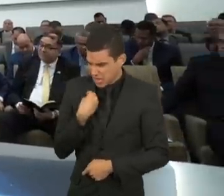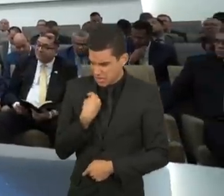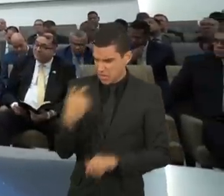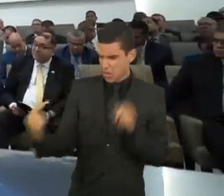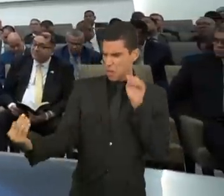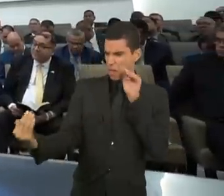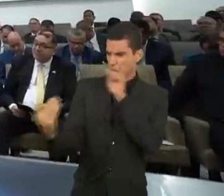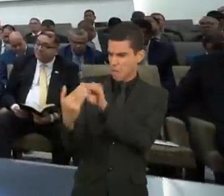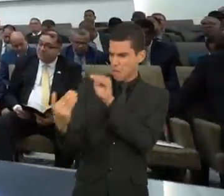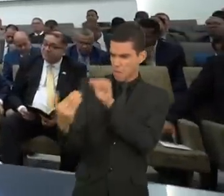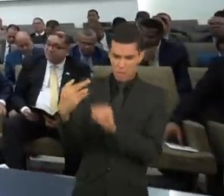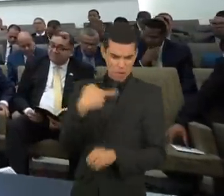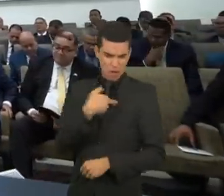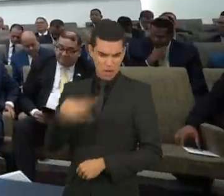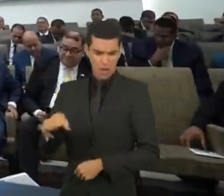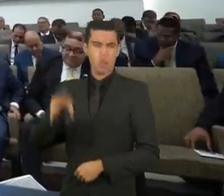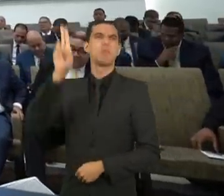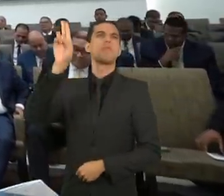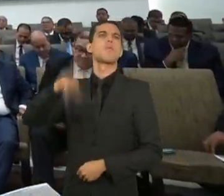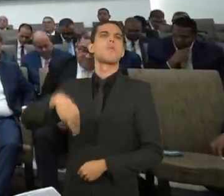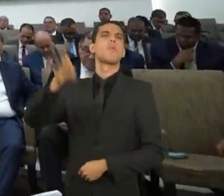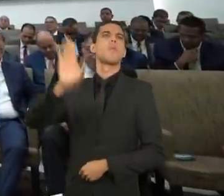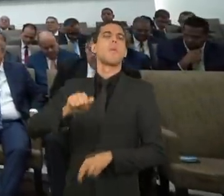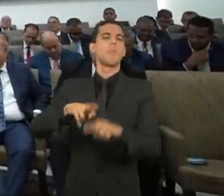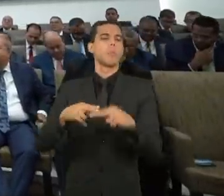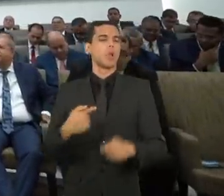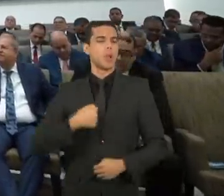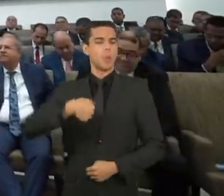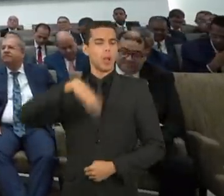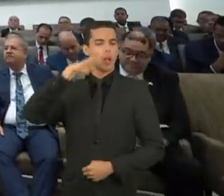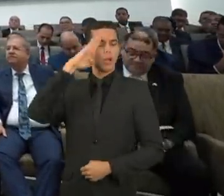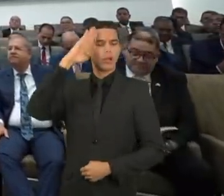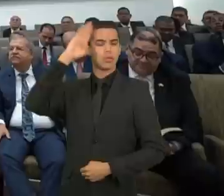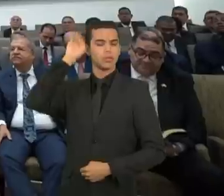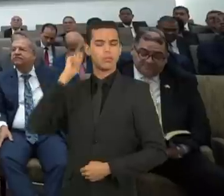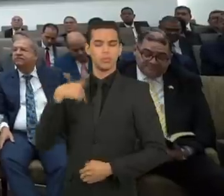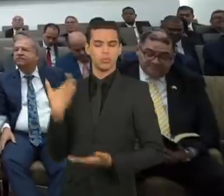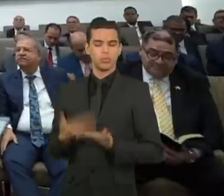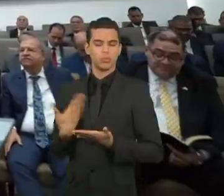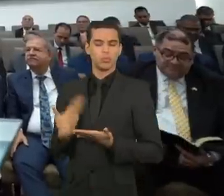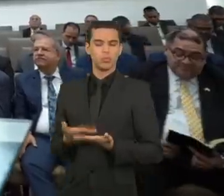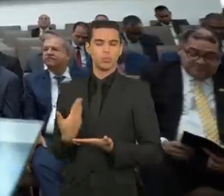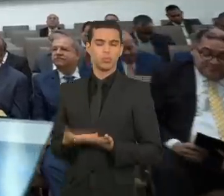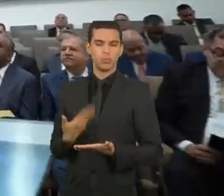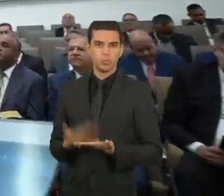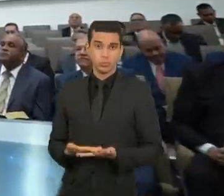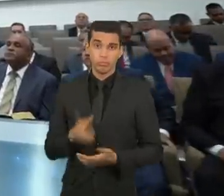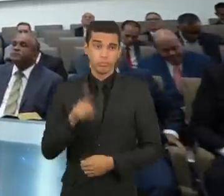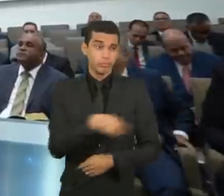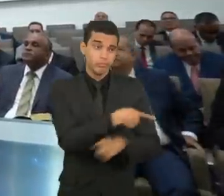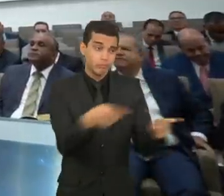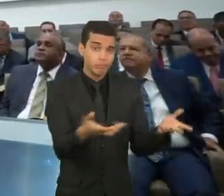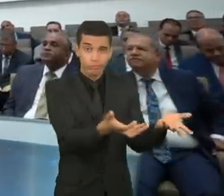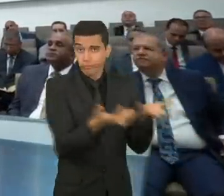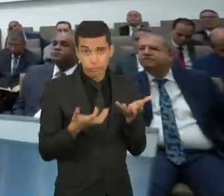teológico, chamás. Porque eu sou acadêmico. É porque eles querem. Mas a evidência está lá.